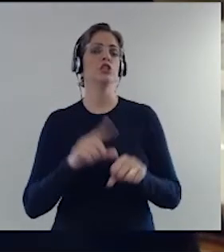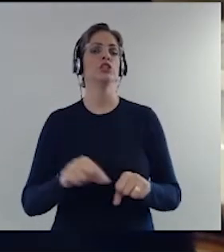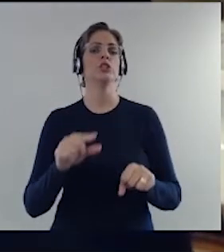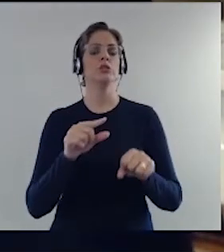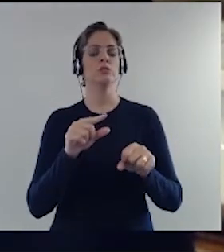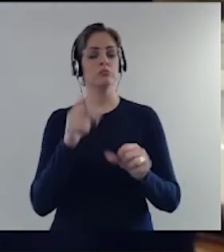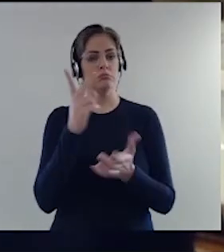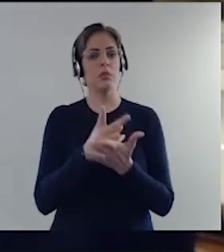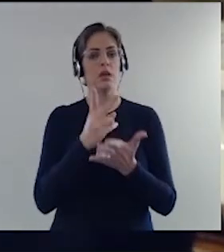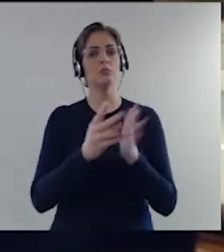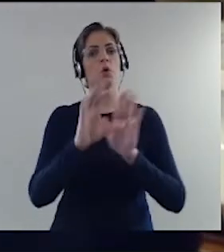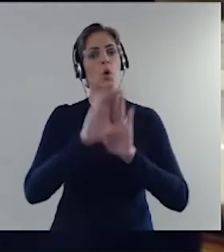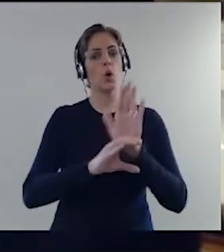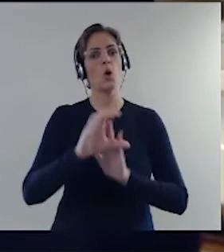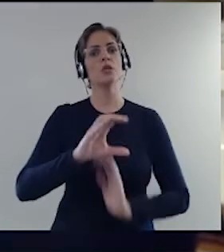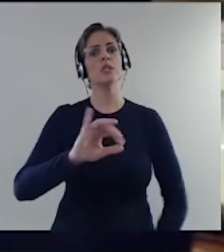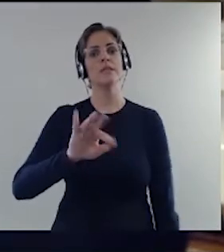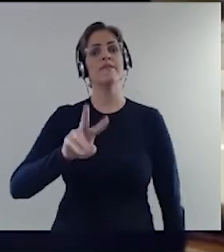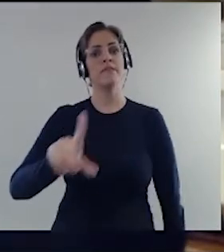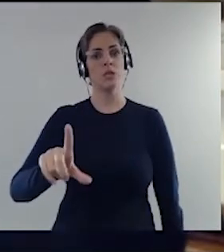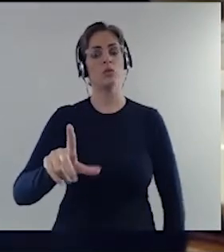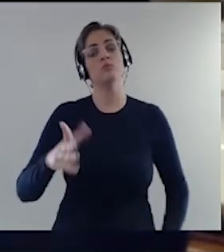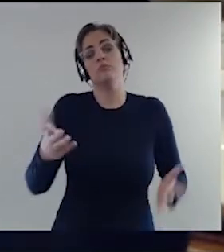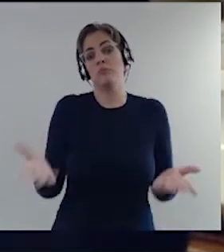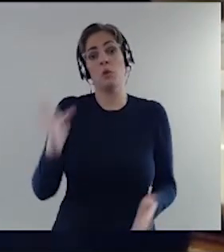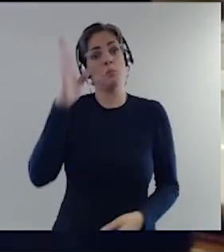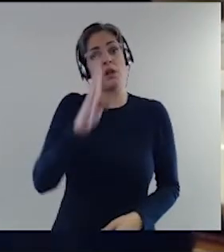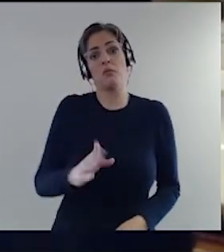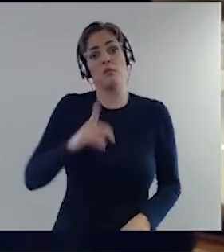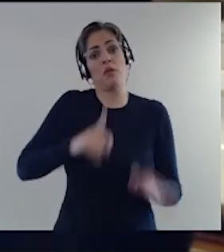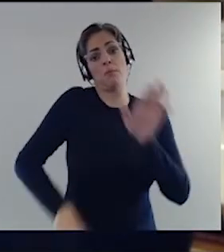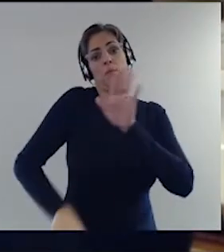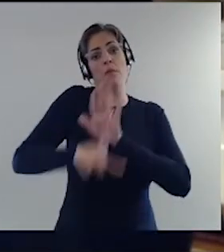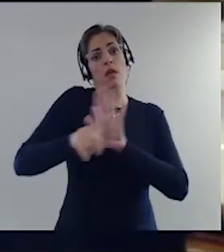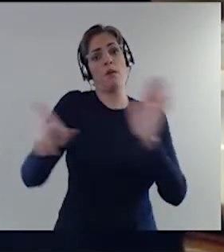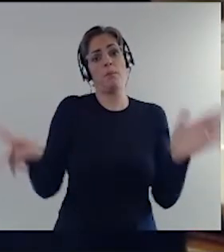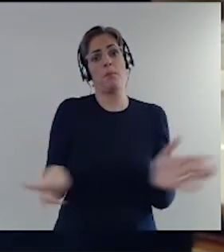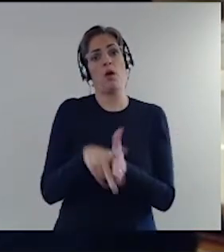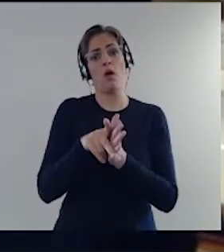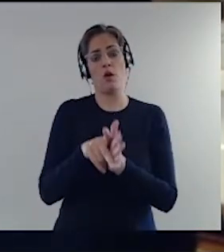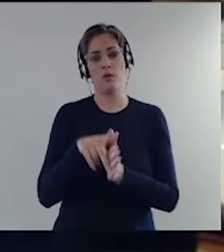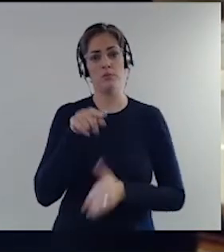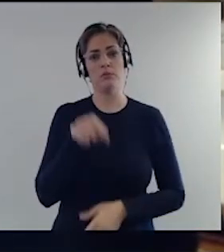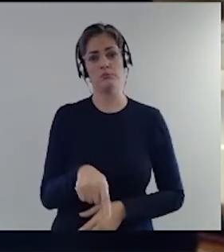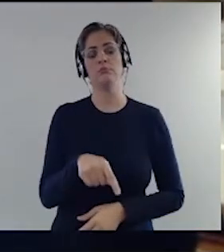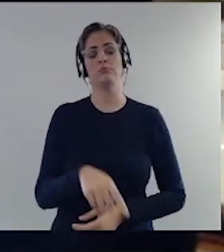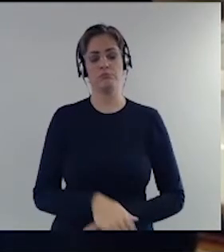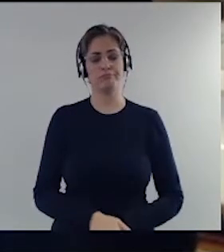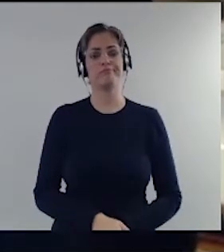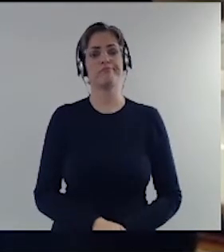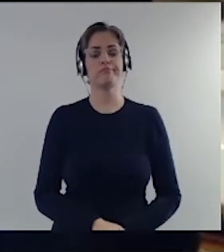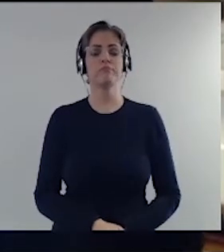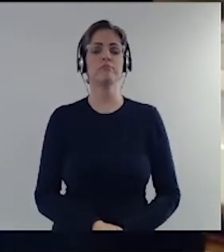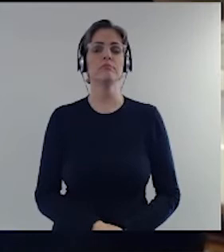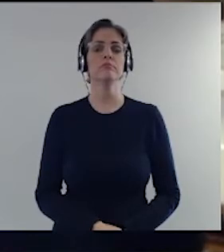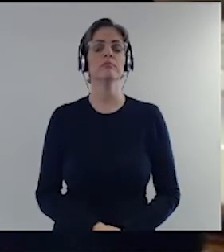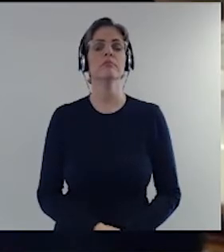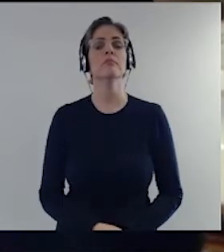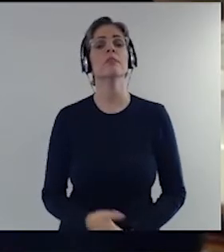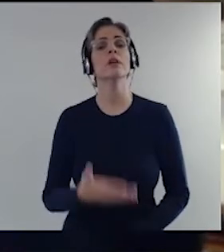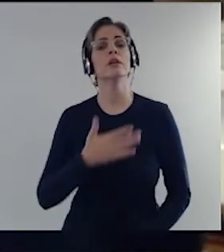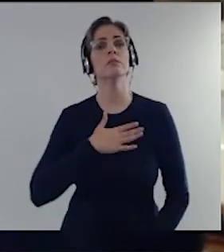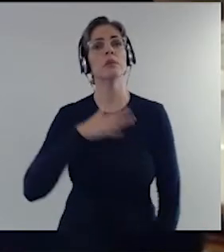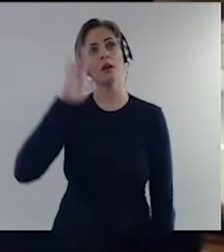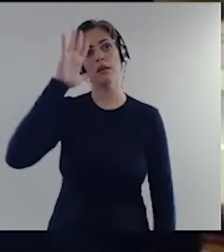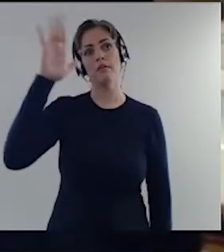é que nós temos uma lei muito bem elaborada a respeito do combate da lei da alienação parental. E a minha